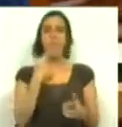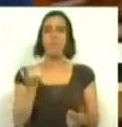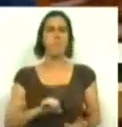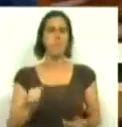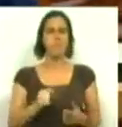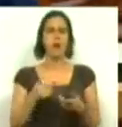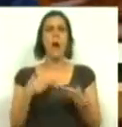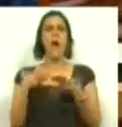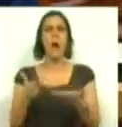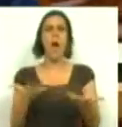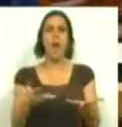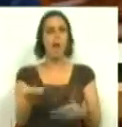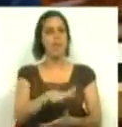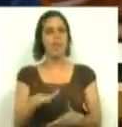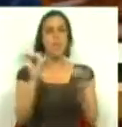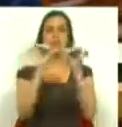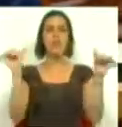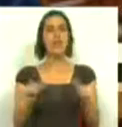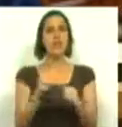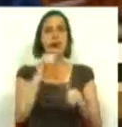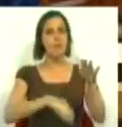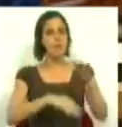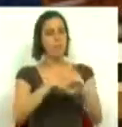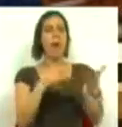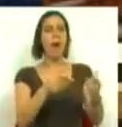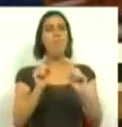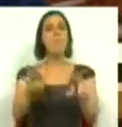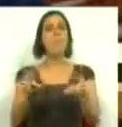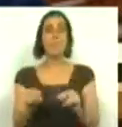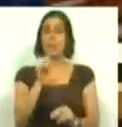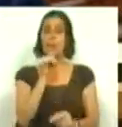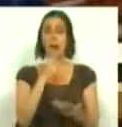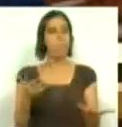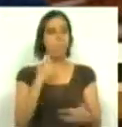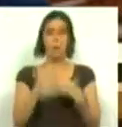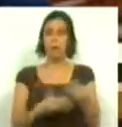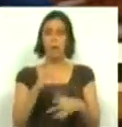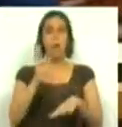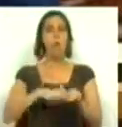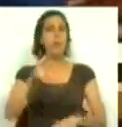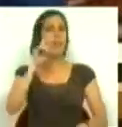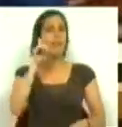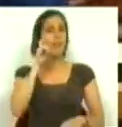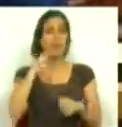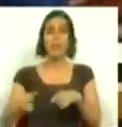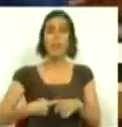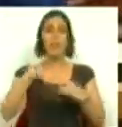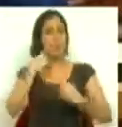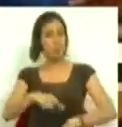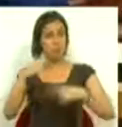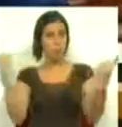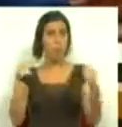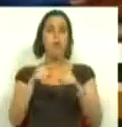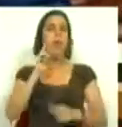não é possível amparar o atual estado do sistema de abastecimento e saneamento de água. Em prol da defesa perene do interesse